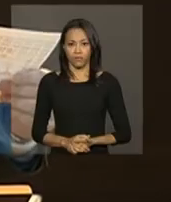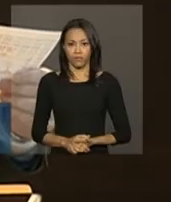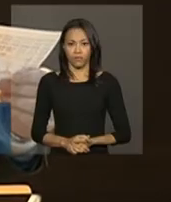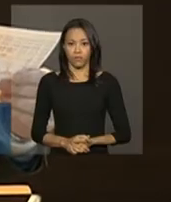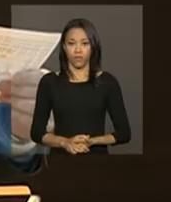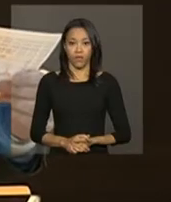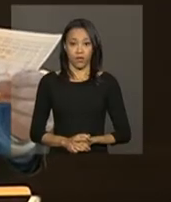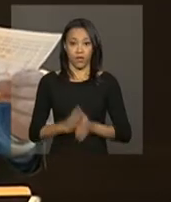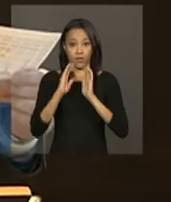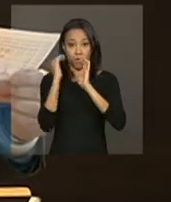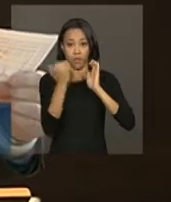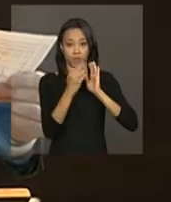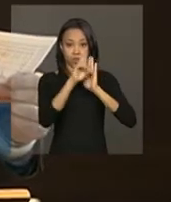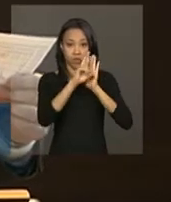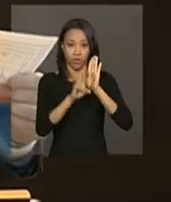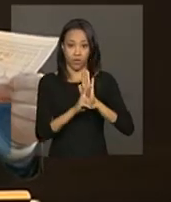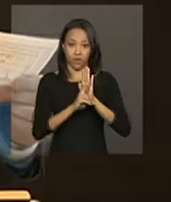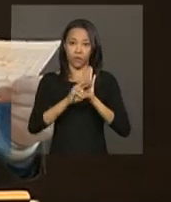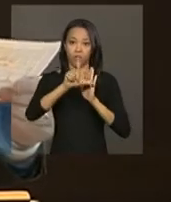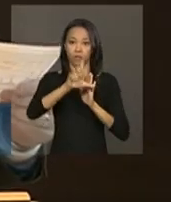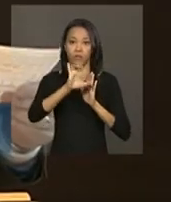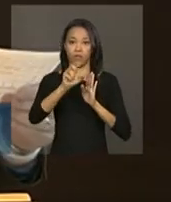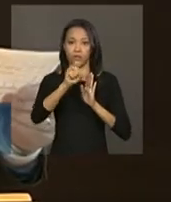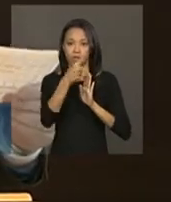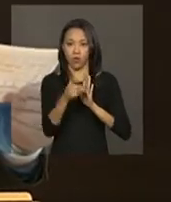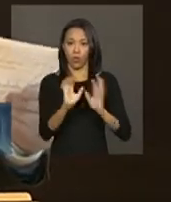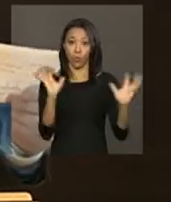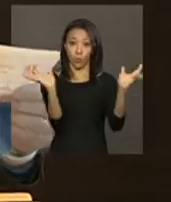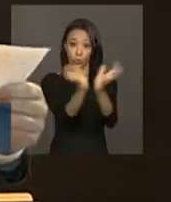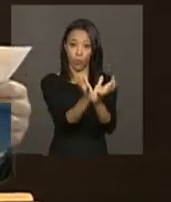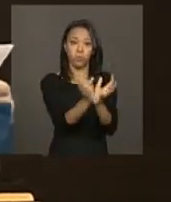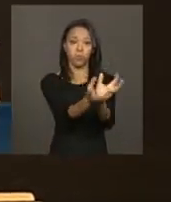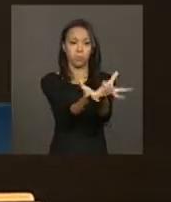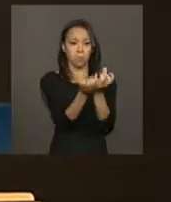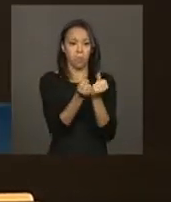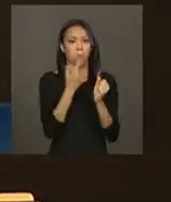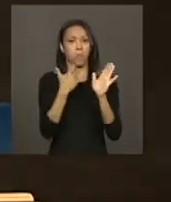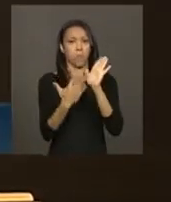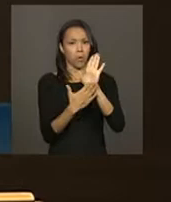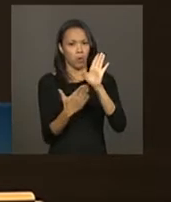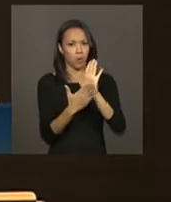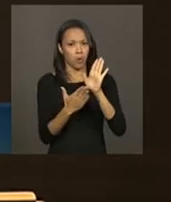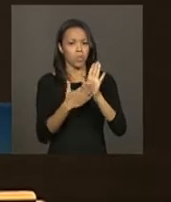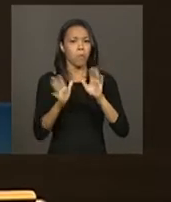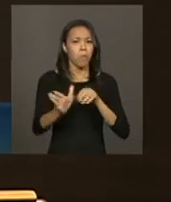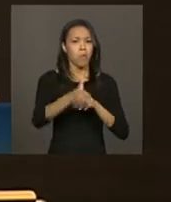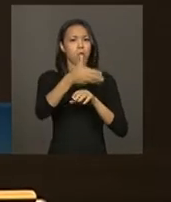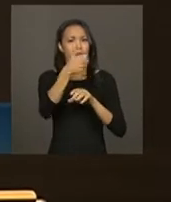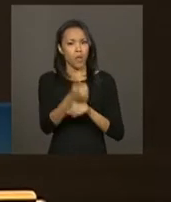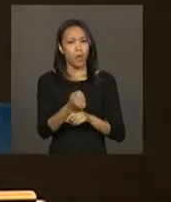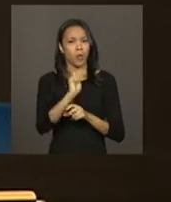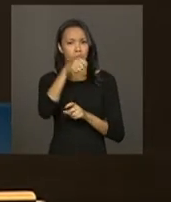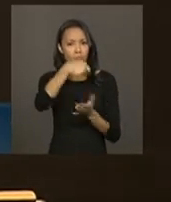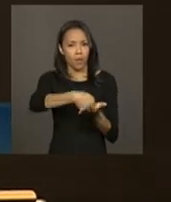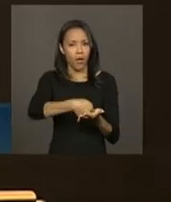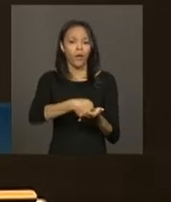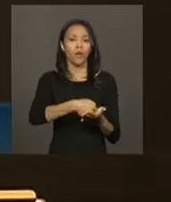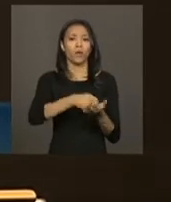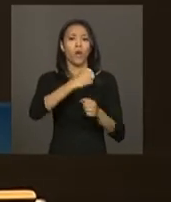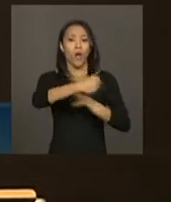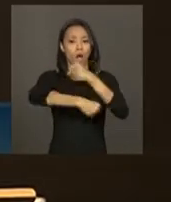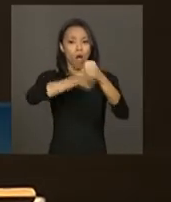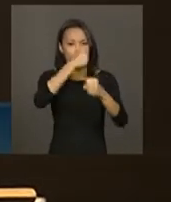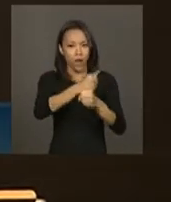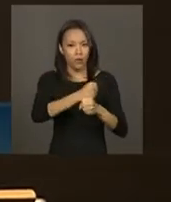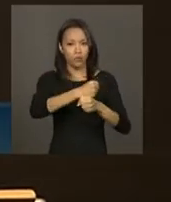pelas regras deste leilão o grupo que fizer a proposta com a menor remuneração anual pela construção